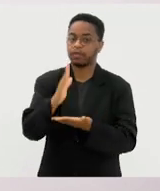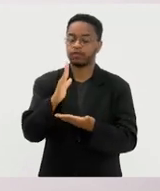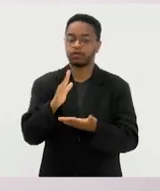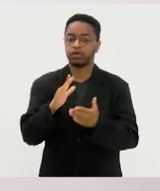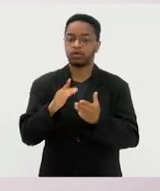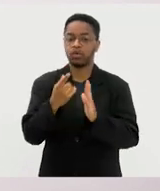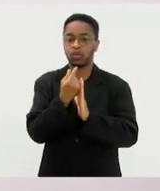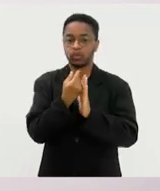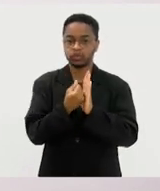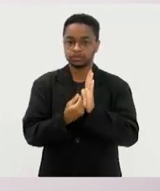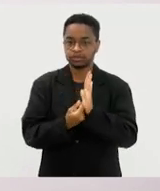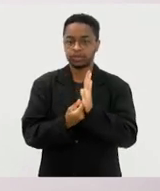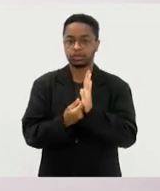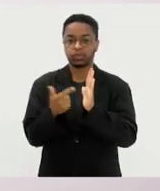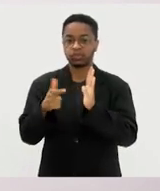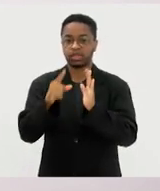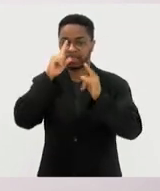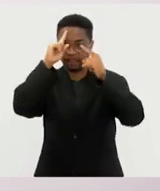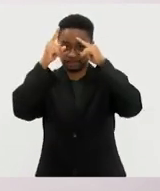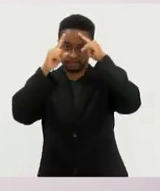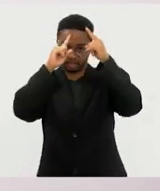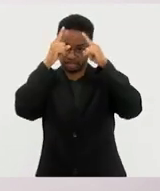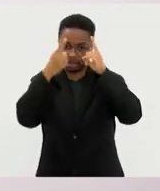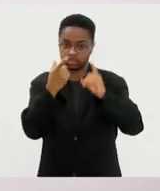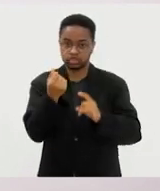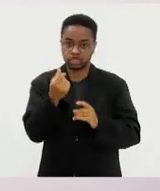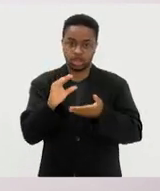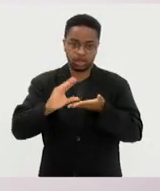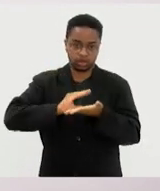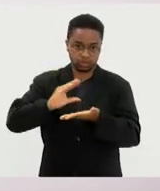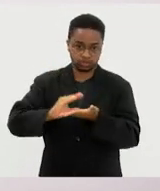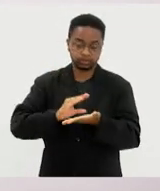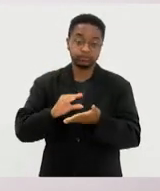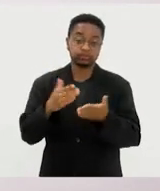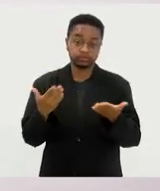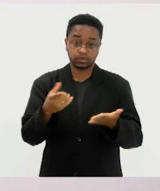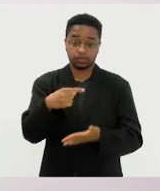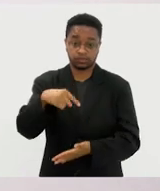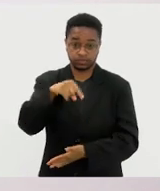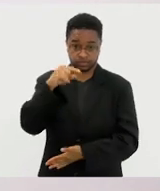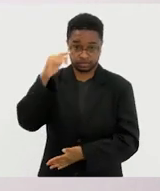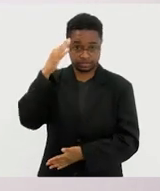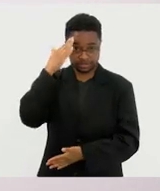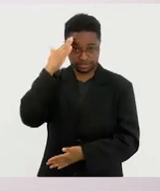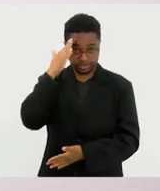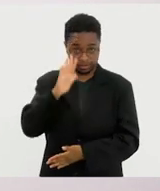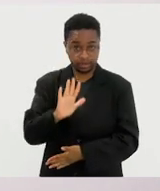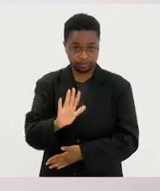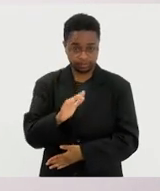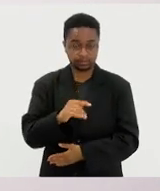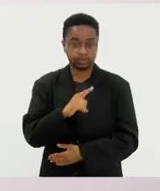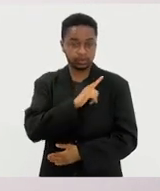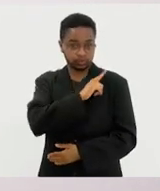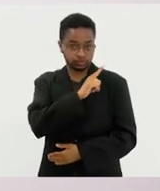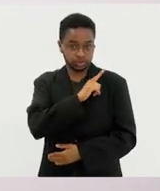sem receita suspeita, sem receita fictícia. Só para os senhores terem uma ideia, na gestão